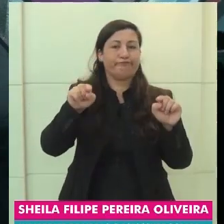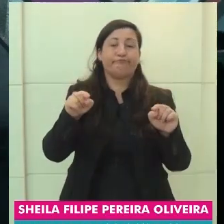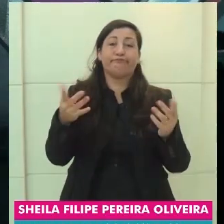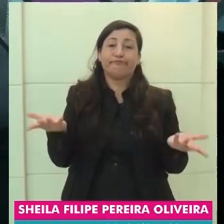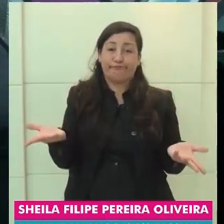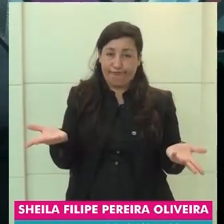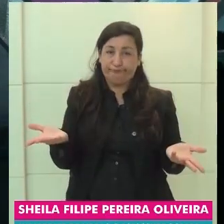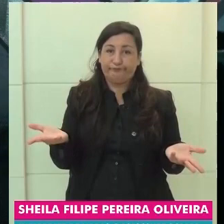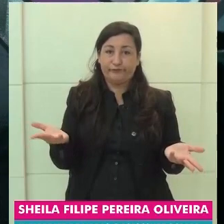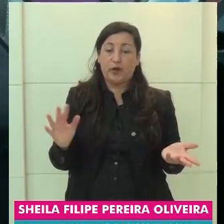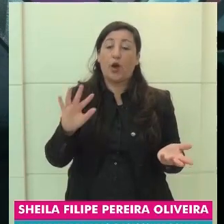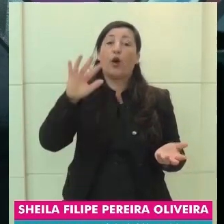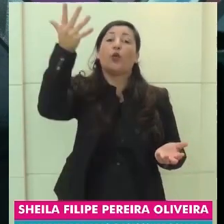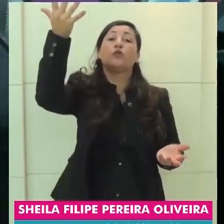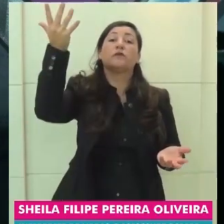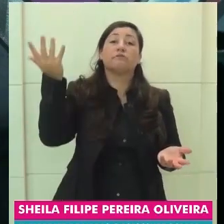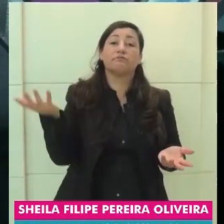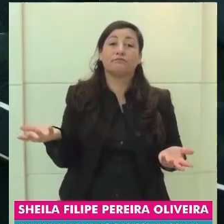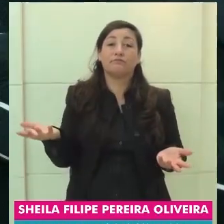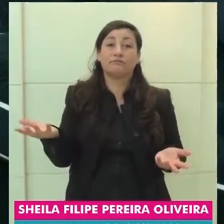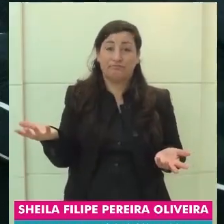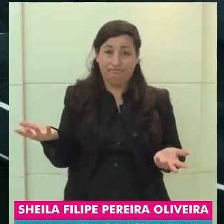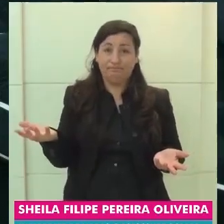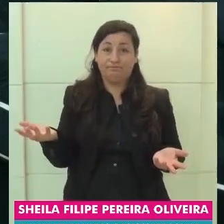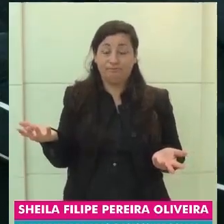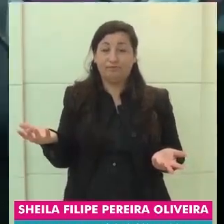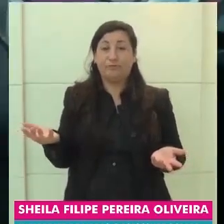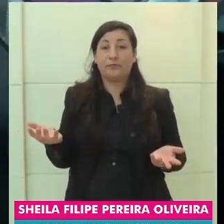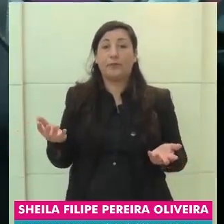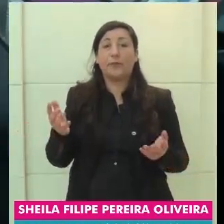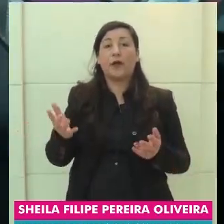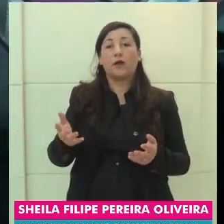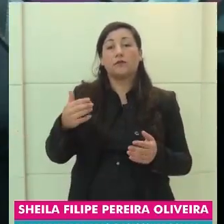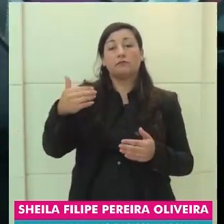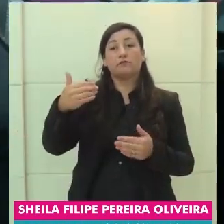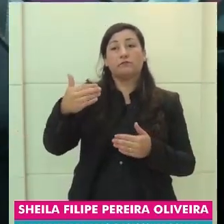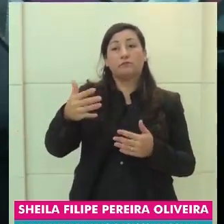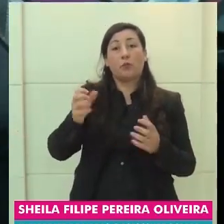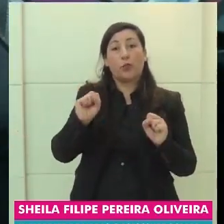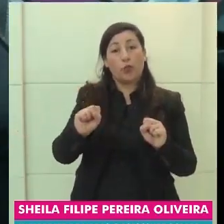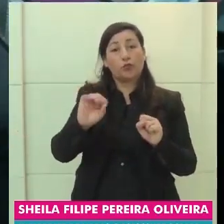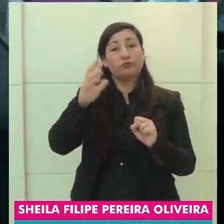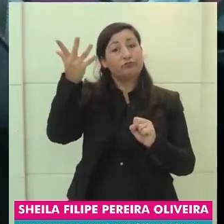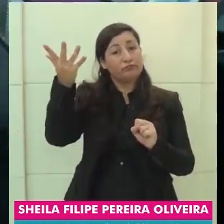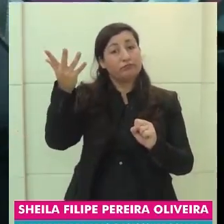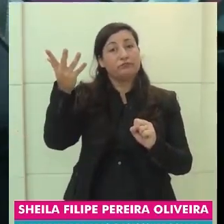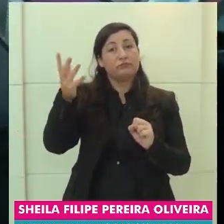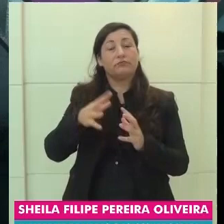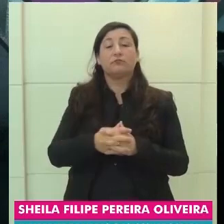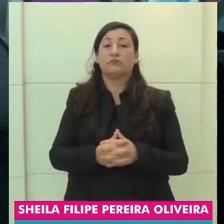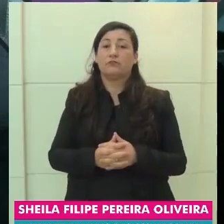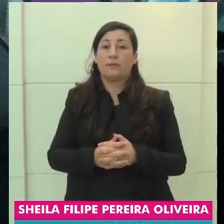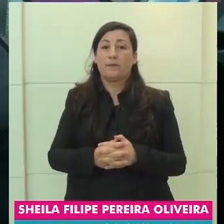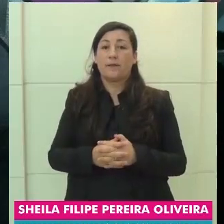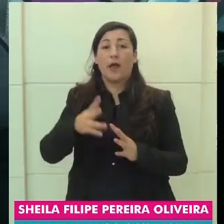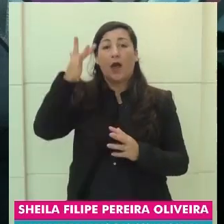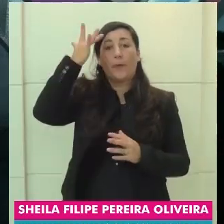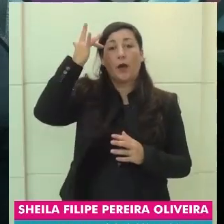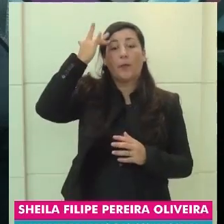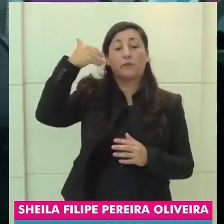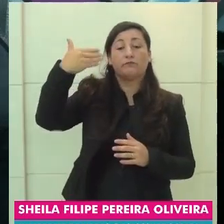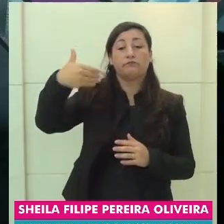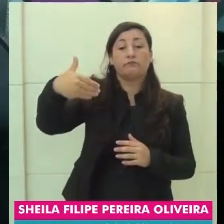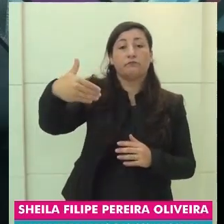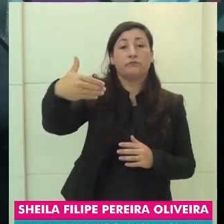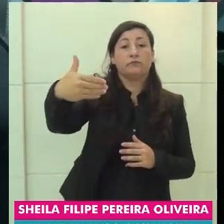isso. Bem isso. Né? E ele está aí para todo mundo. A gente não sabe dia de amanhã, porque